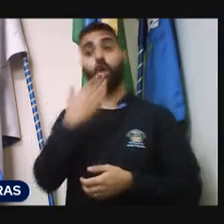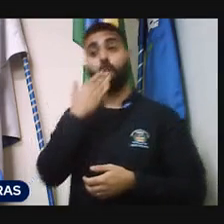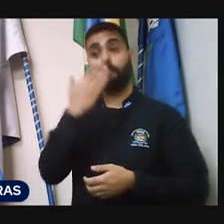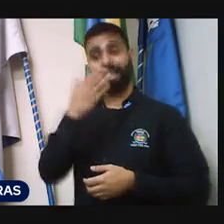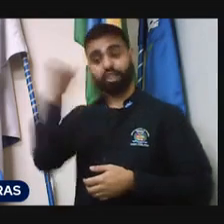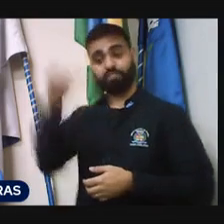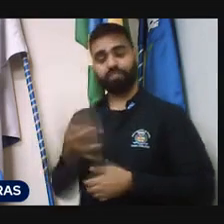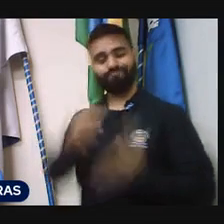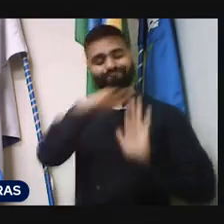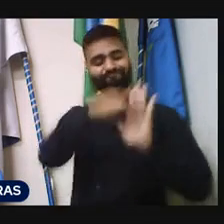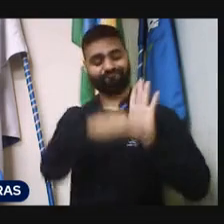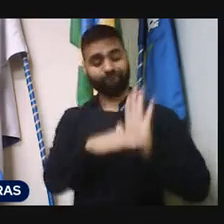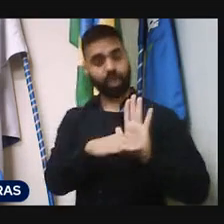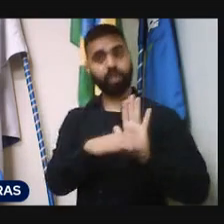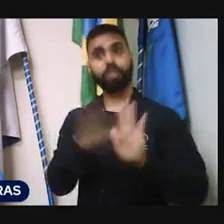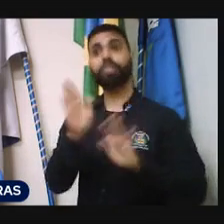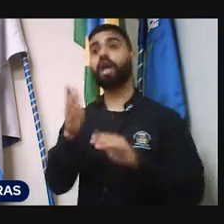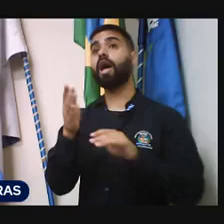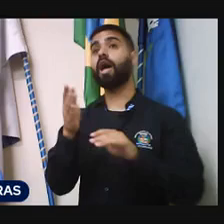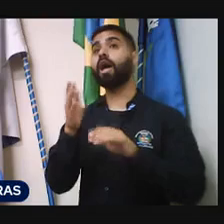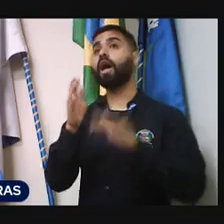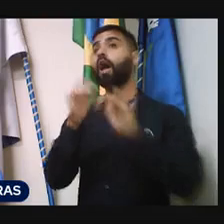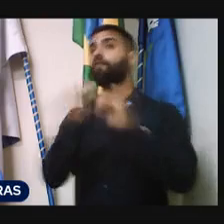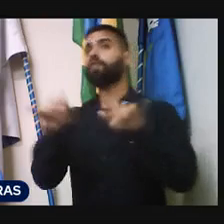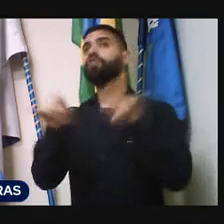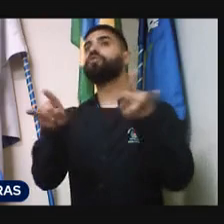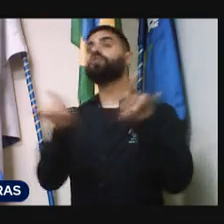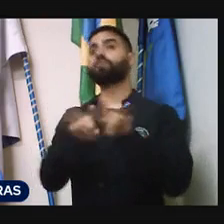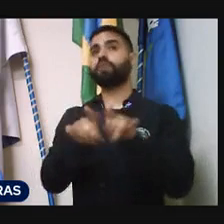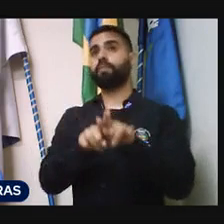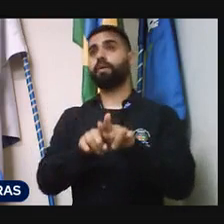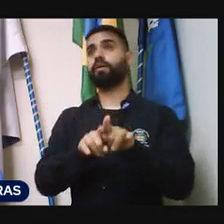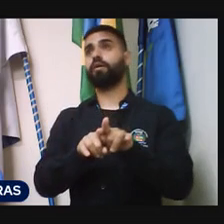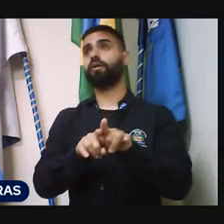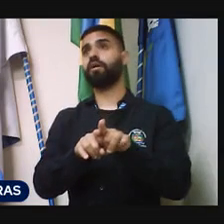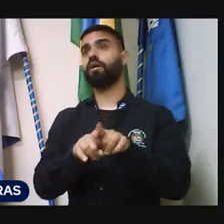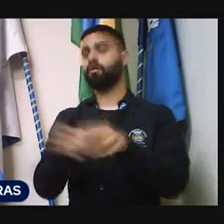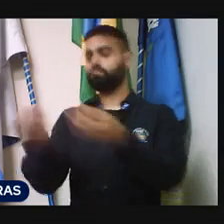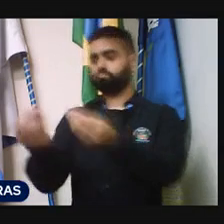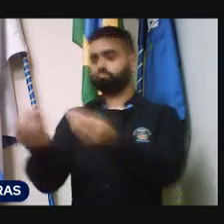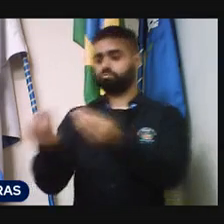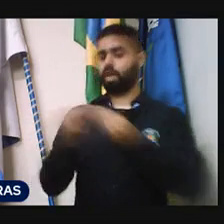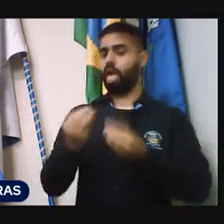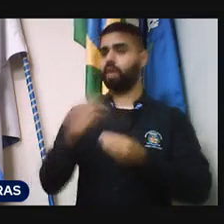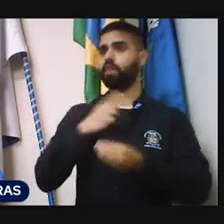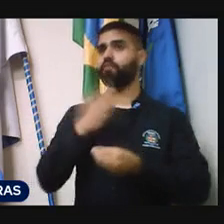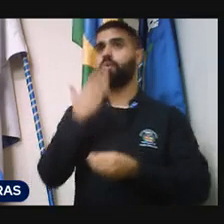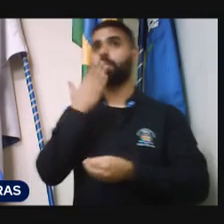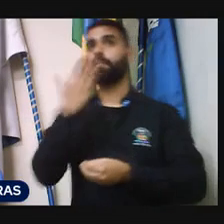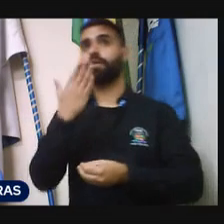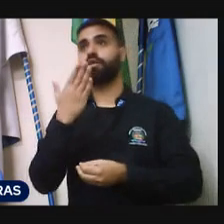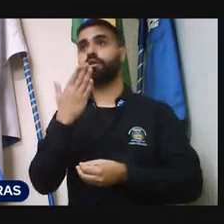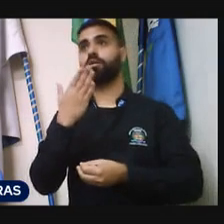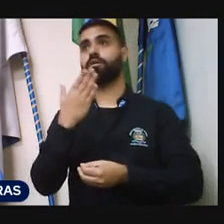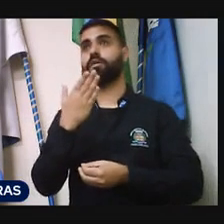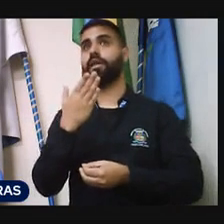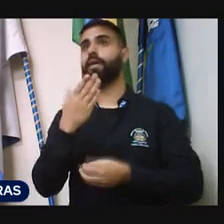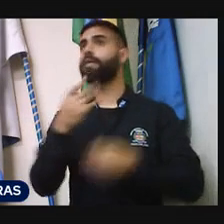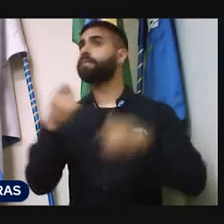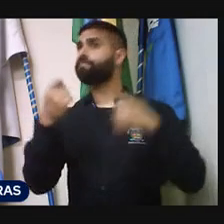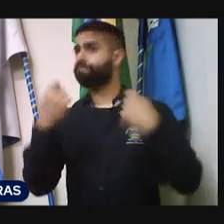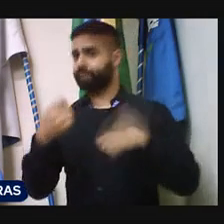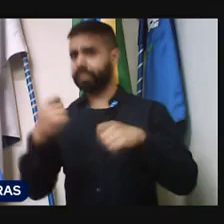a prestação de contas e já falo de ante-mão o que a prestação de quantos que vem na no meu requerimento ela ainda é virgem